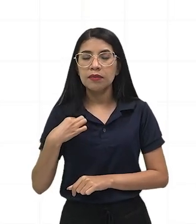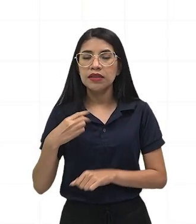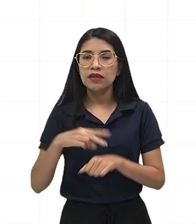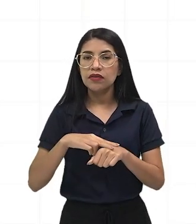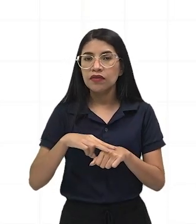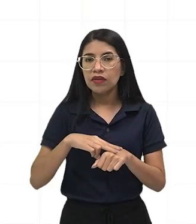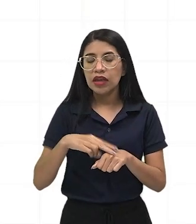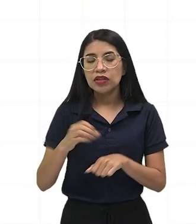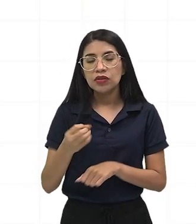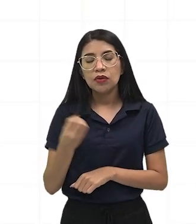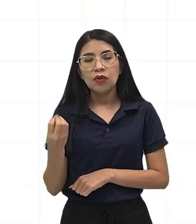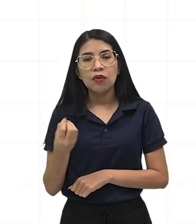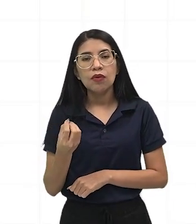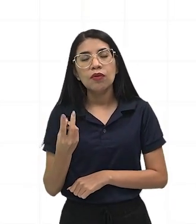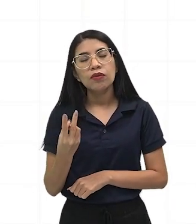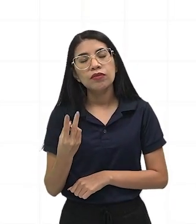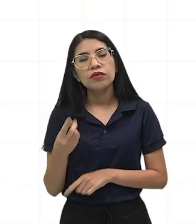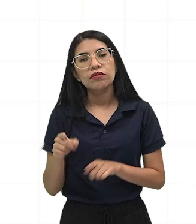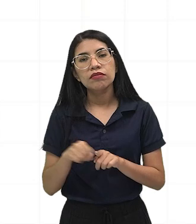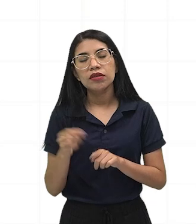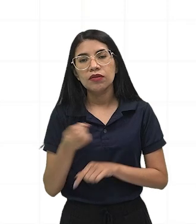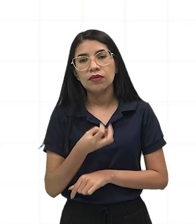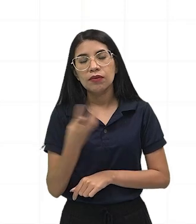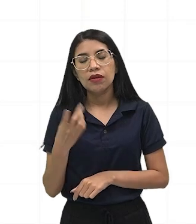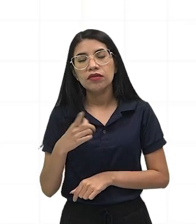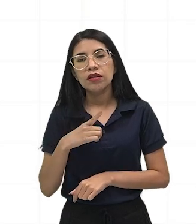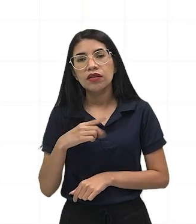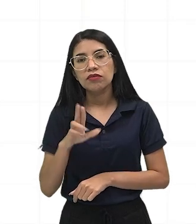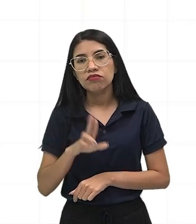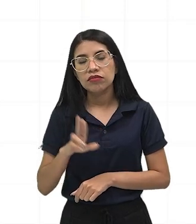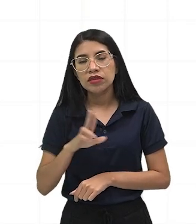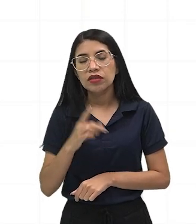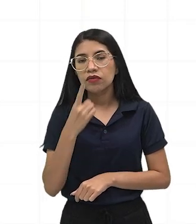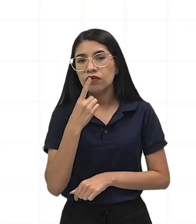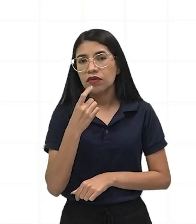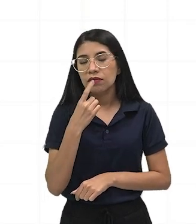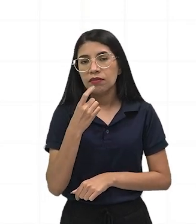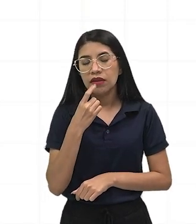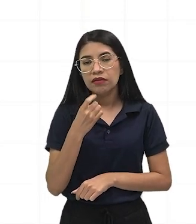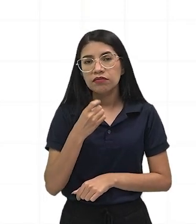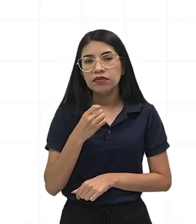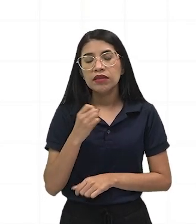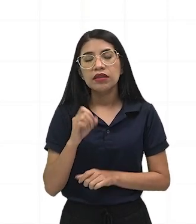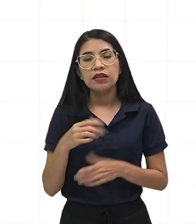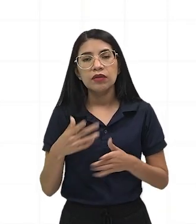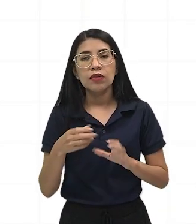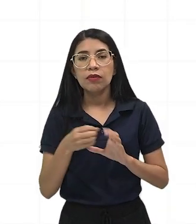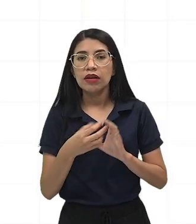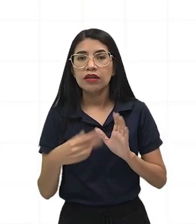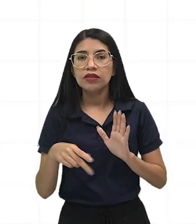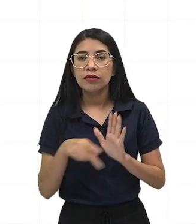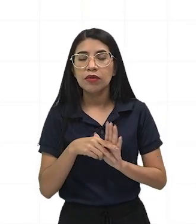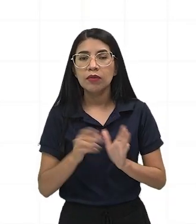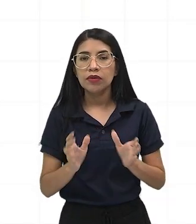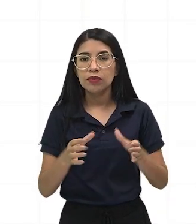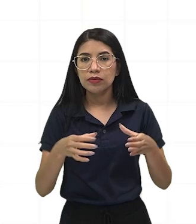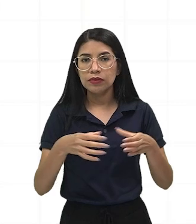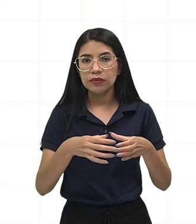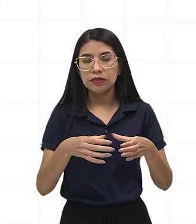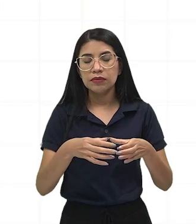ou quantos bonecos estão vestindo a camisa vermelha. Isso já é uma característica,